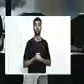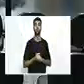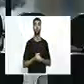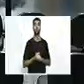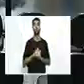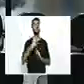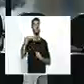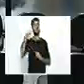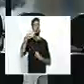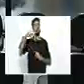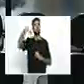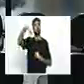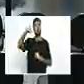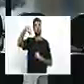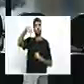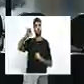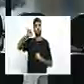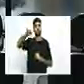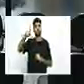Vereador